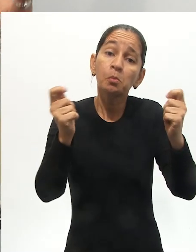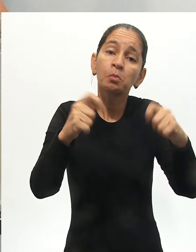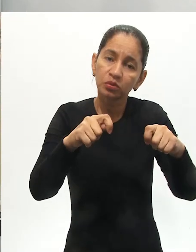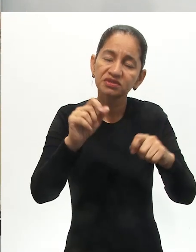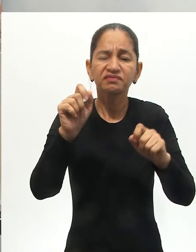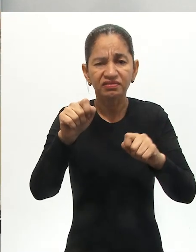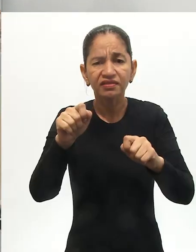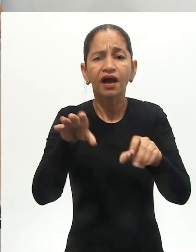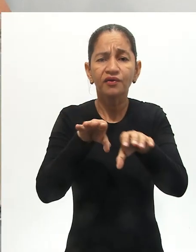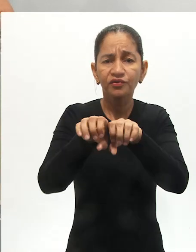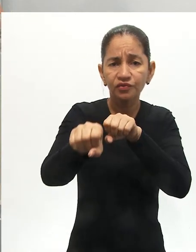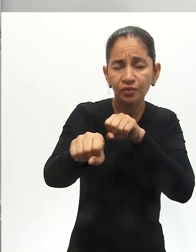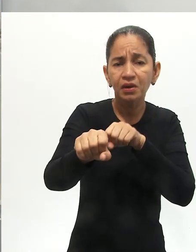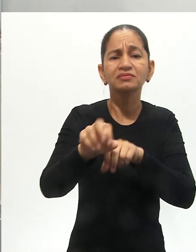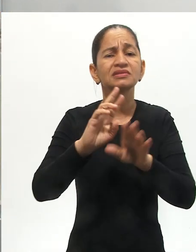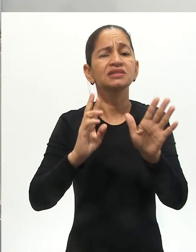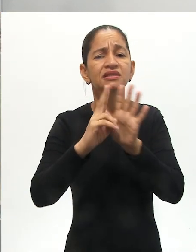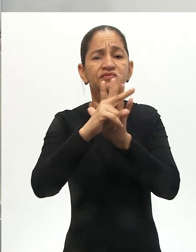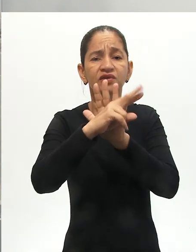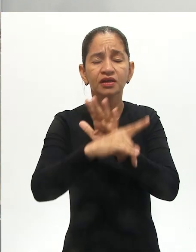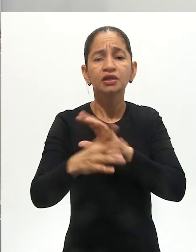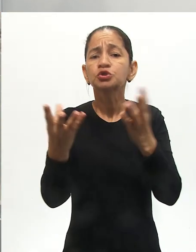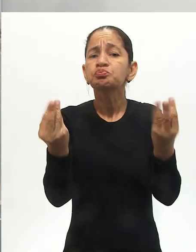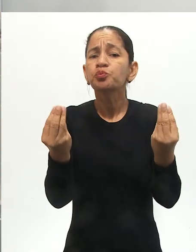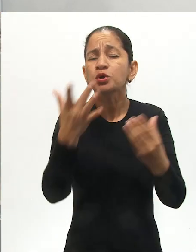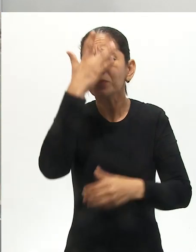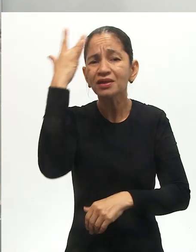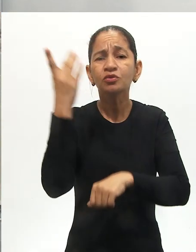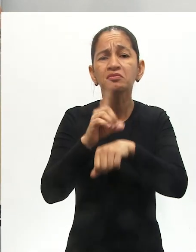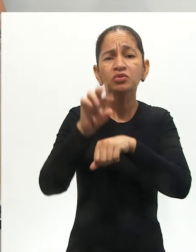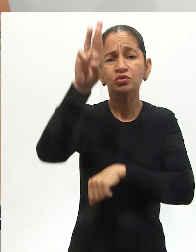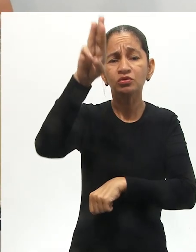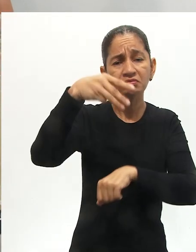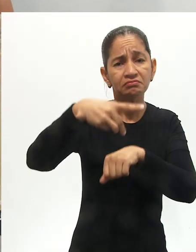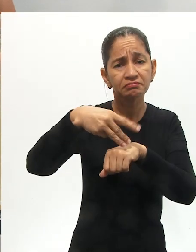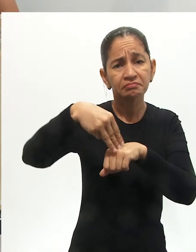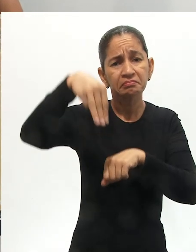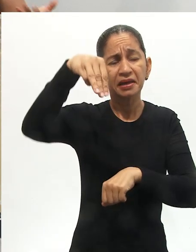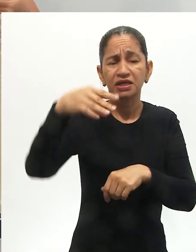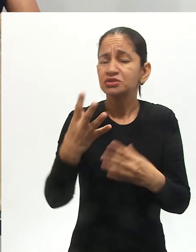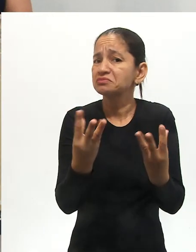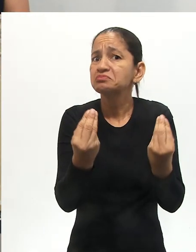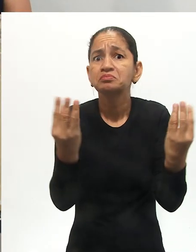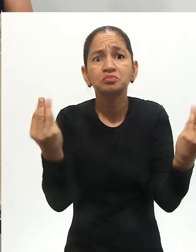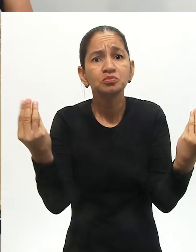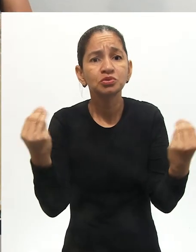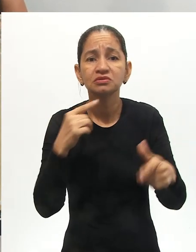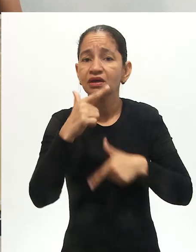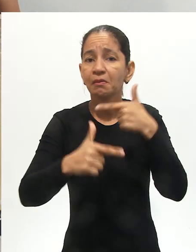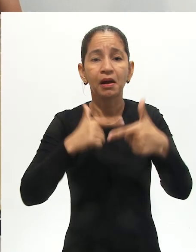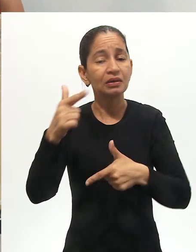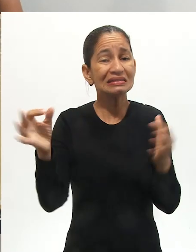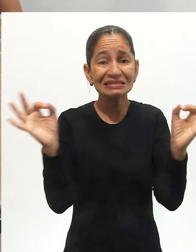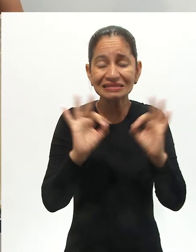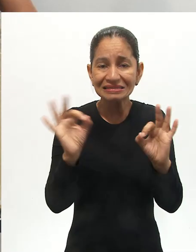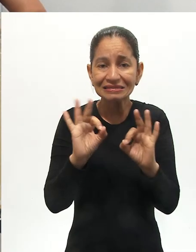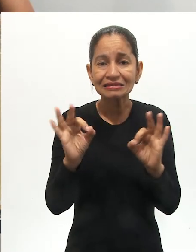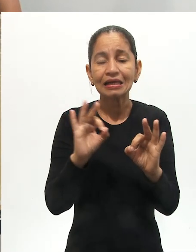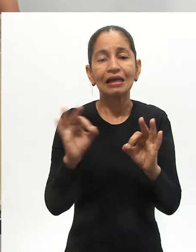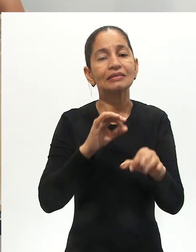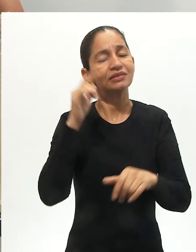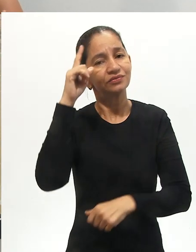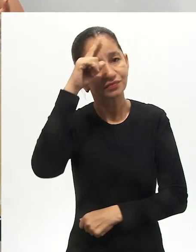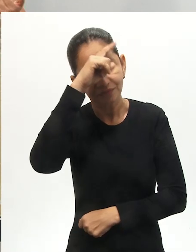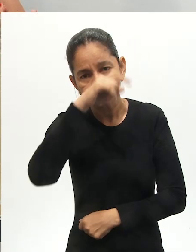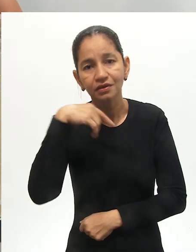uma possibilidade. Tanto que hoje a gente tem diversos doutores e mestres que não estão trabalhando, que